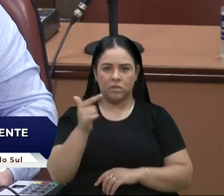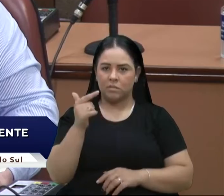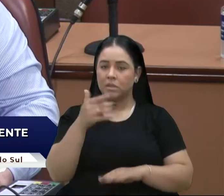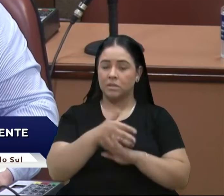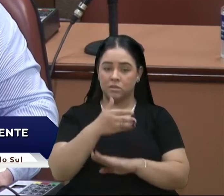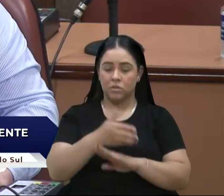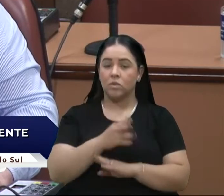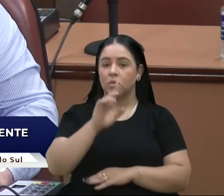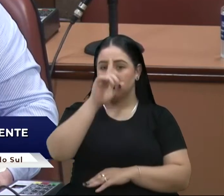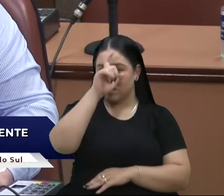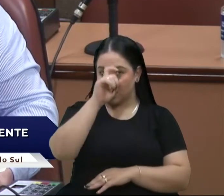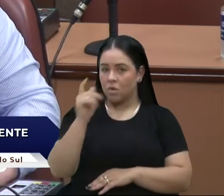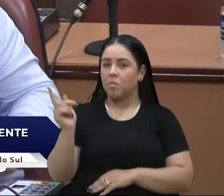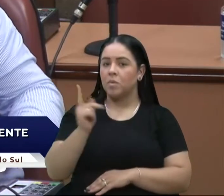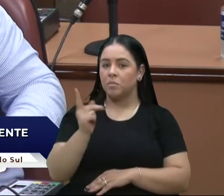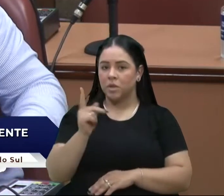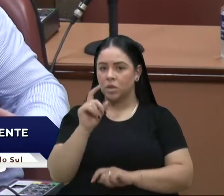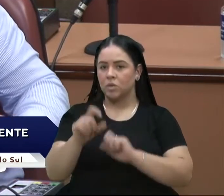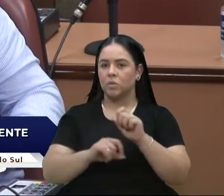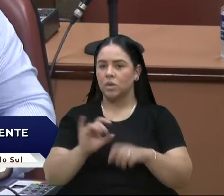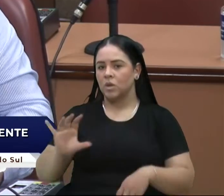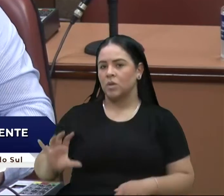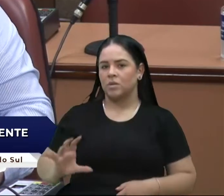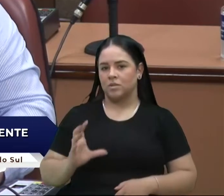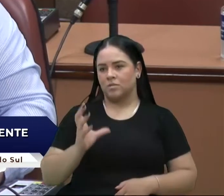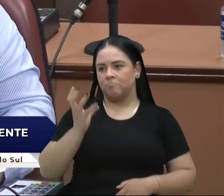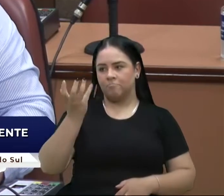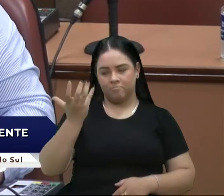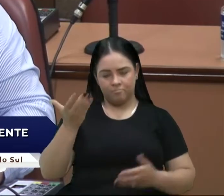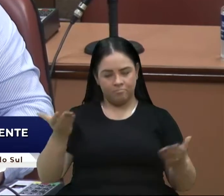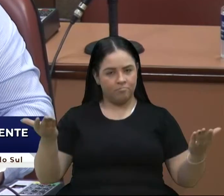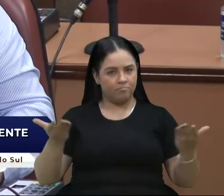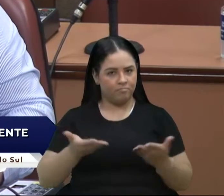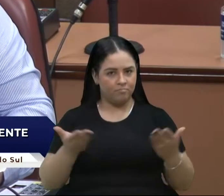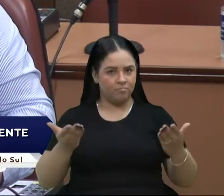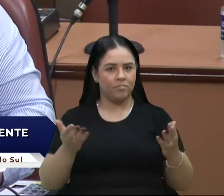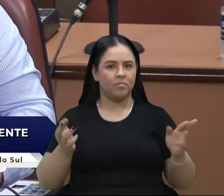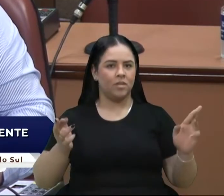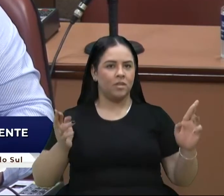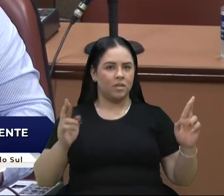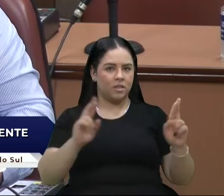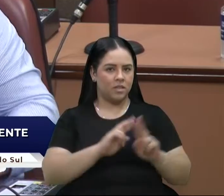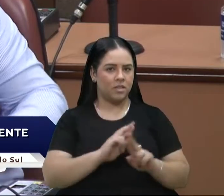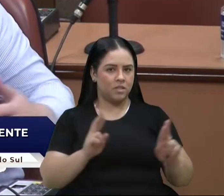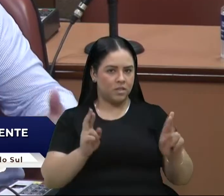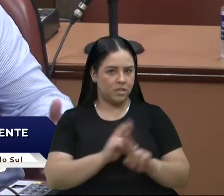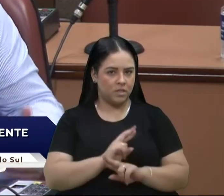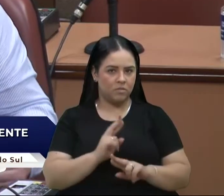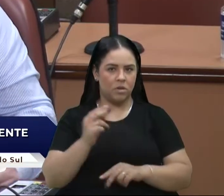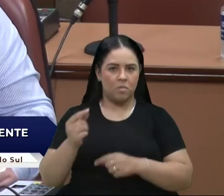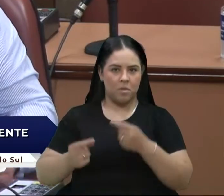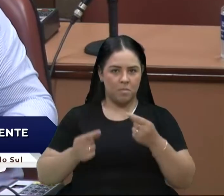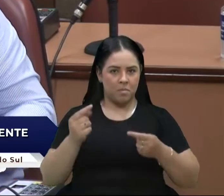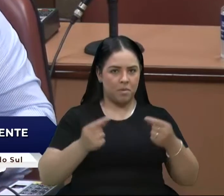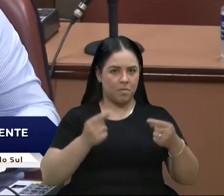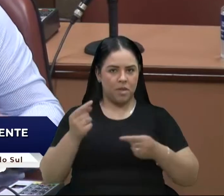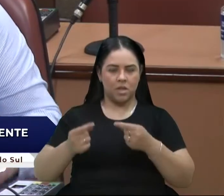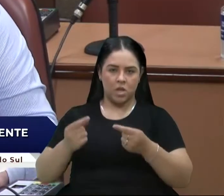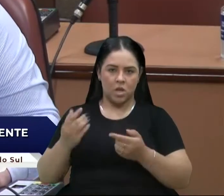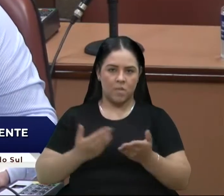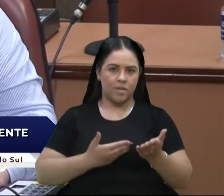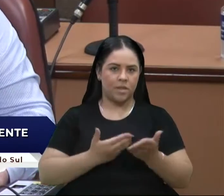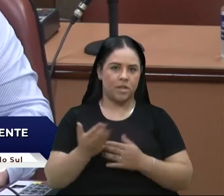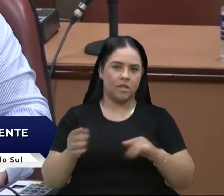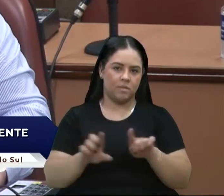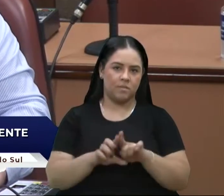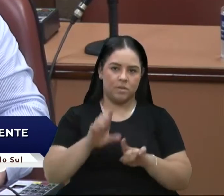Pompeia, né, diante desta crise que se avizinha, né, das relações, das discussões disso, iniciada justamente